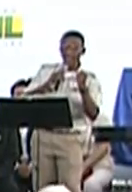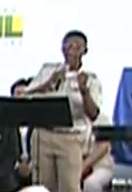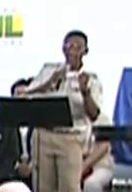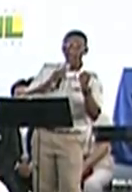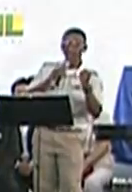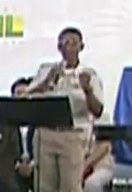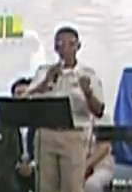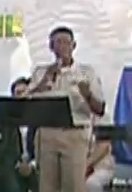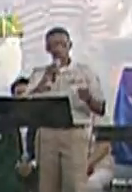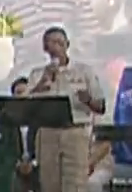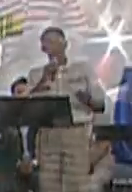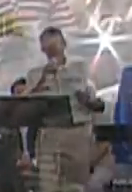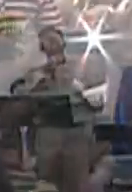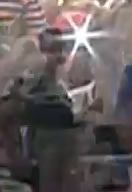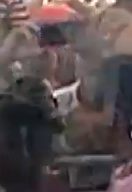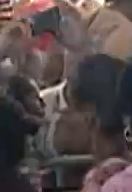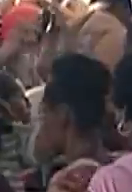negar